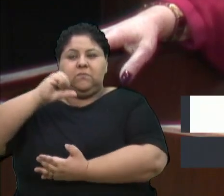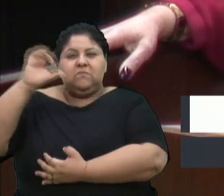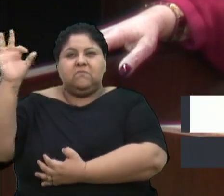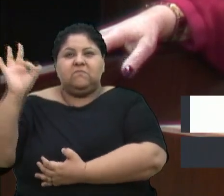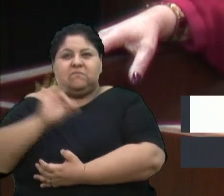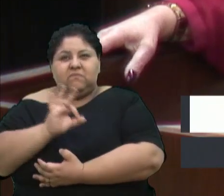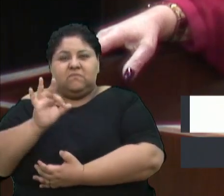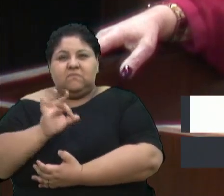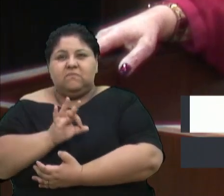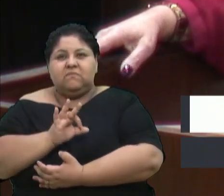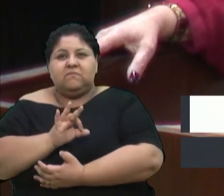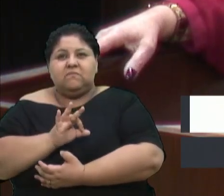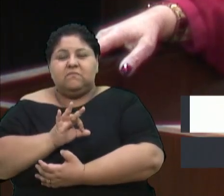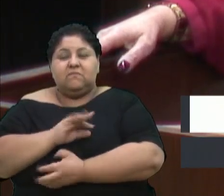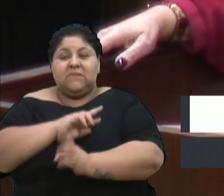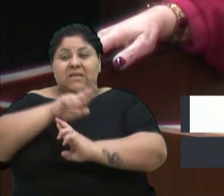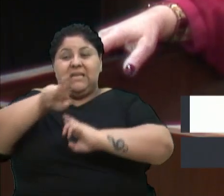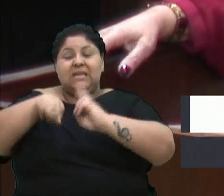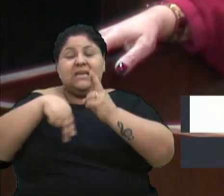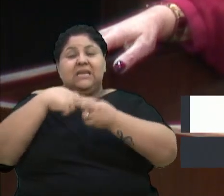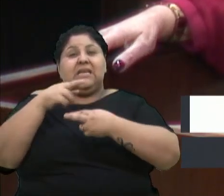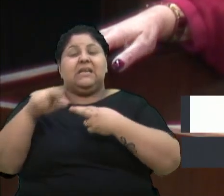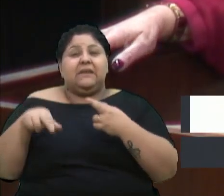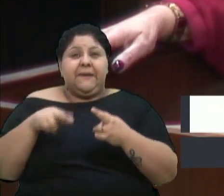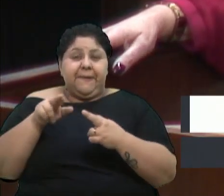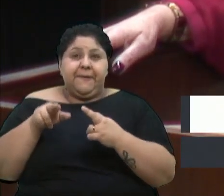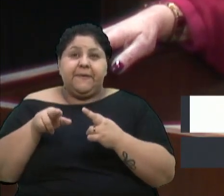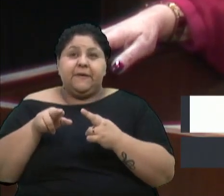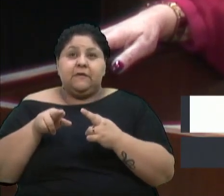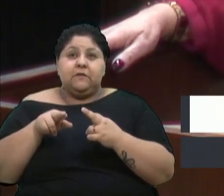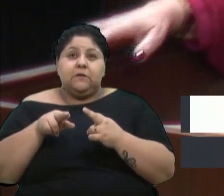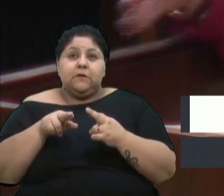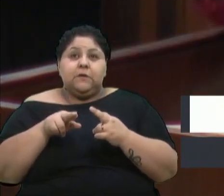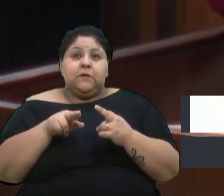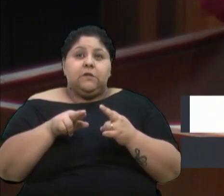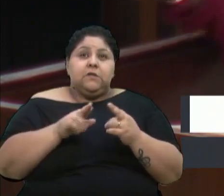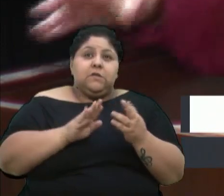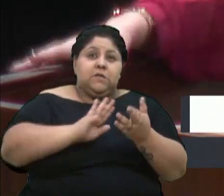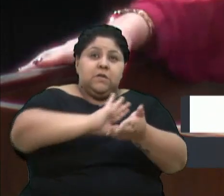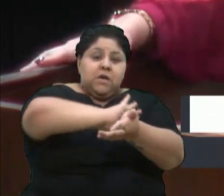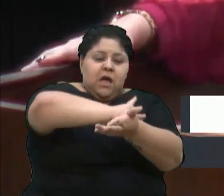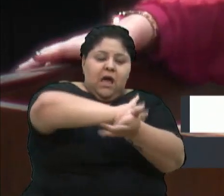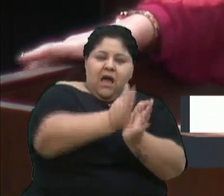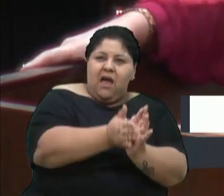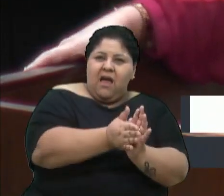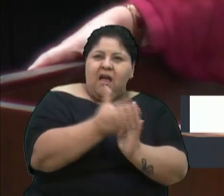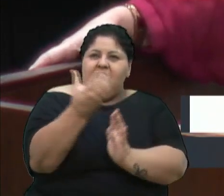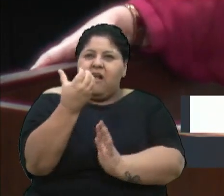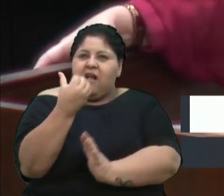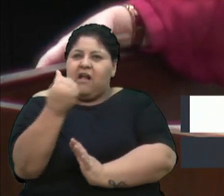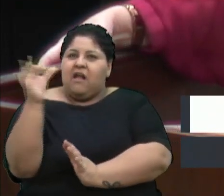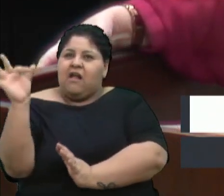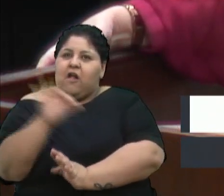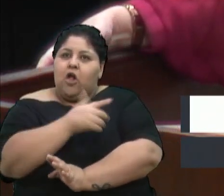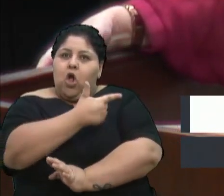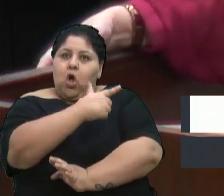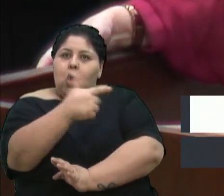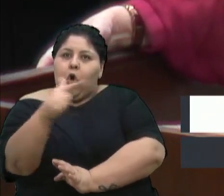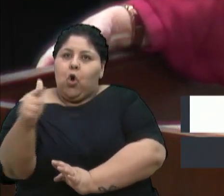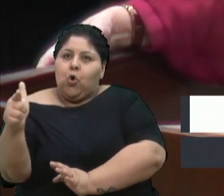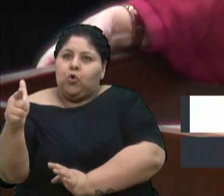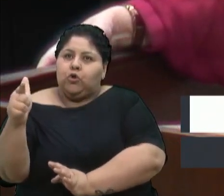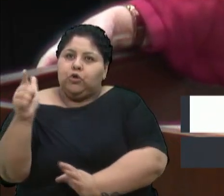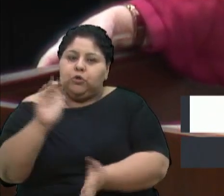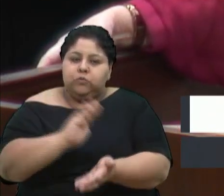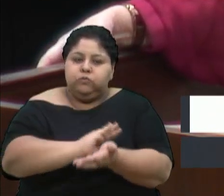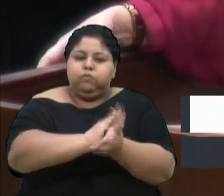9% em relação ao racismo e 6% outro tipo de discriminação